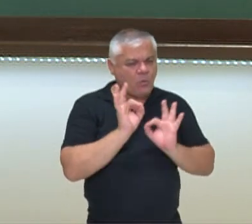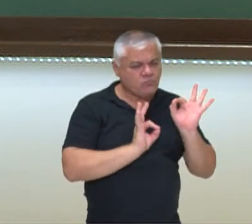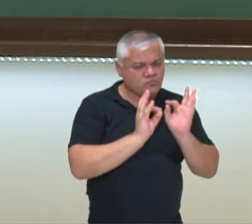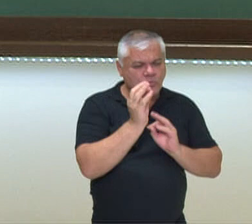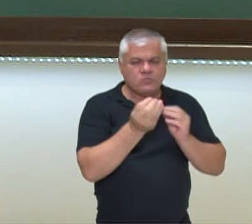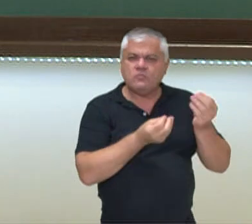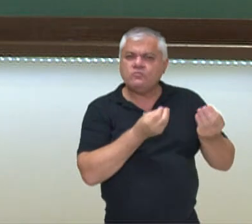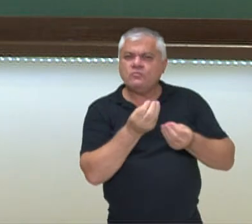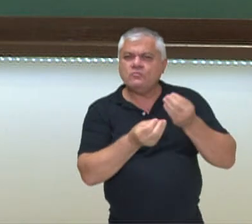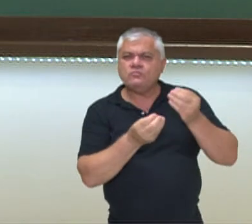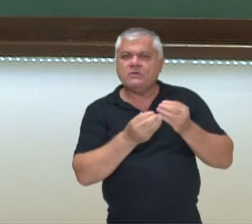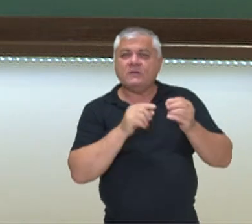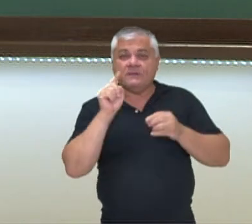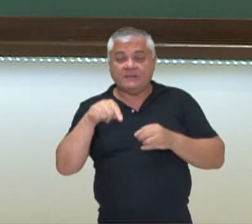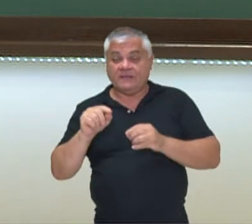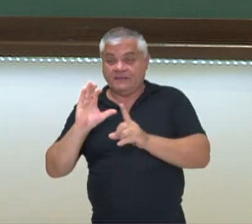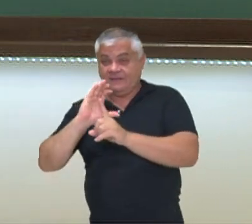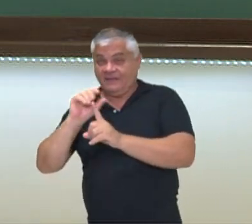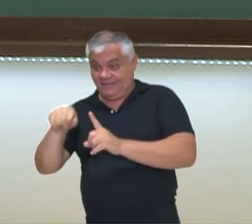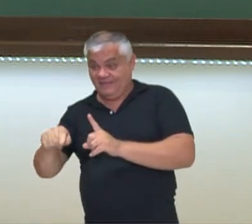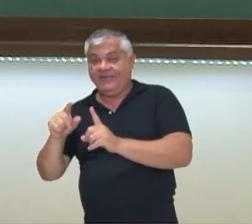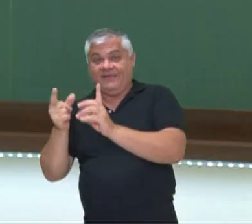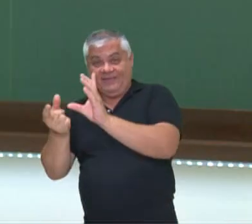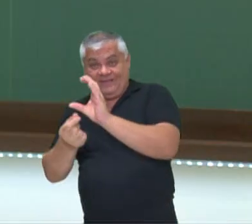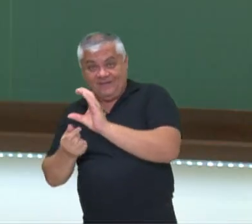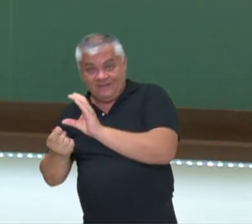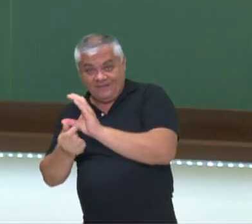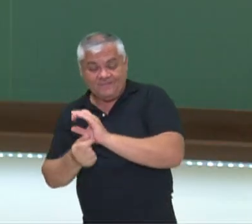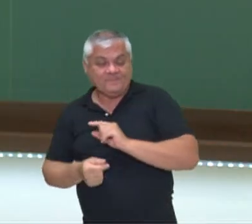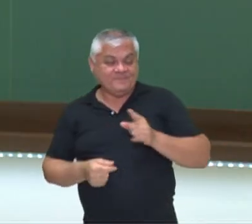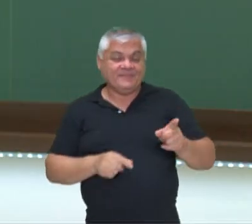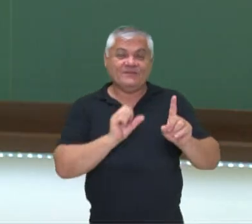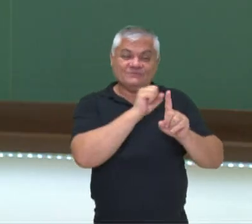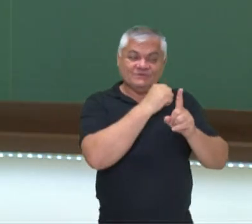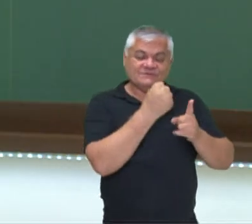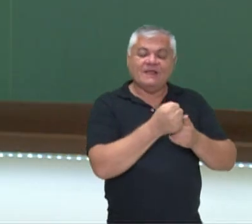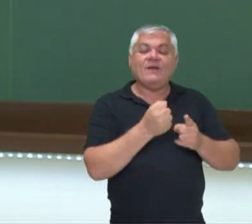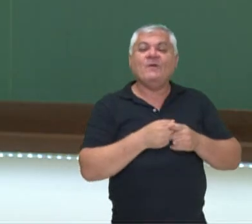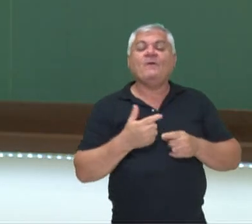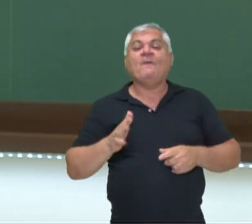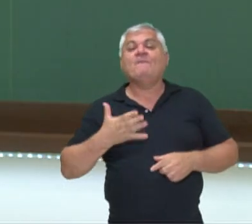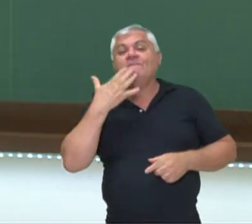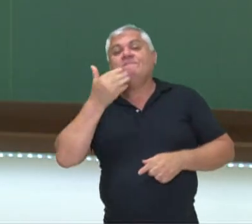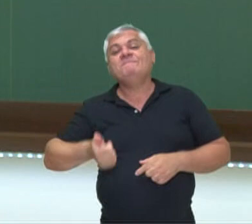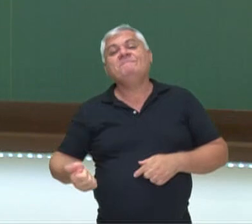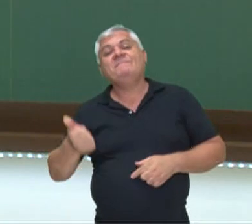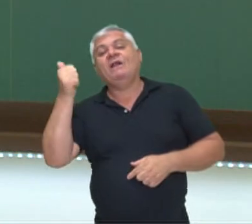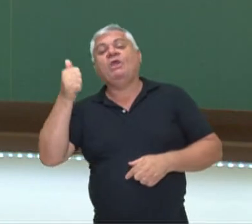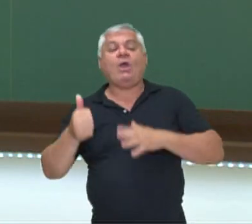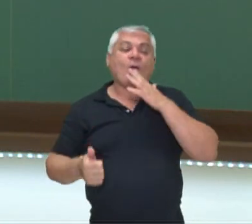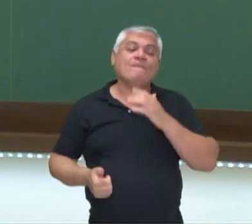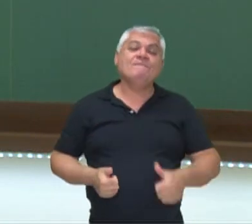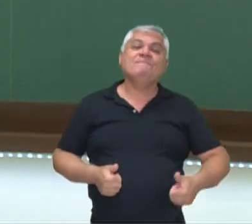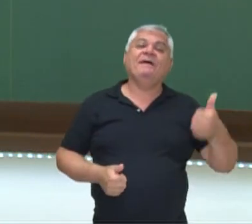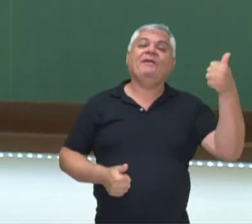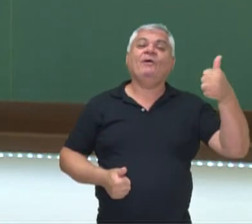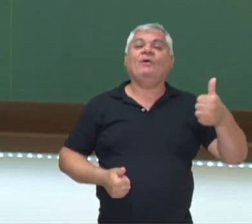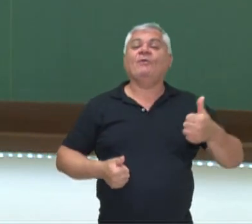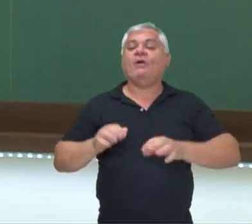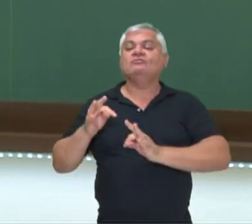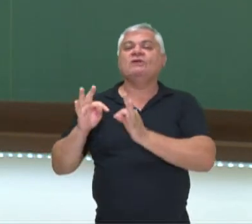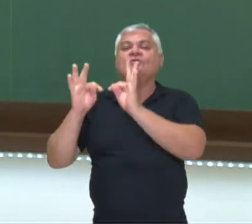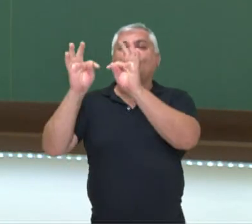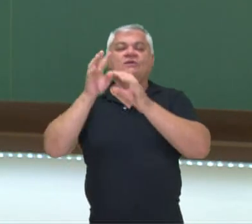cenário capitalista e socialista, qual era o que detinha maior nível tecnológico, qual estava mais